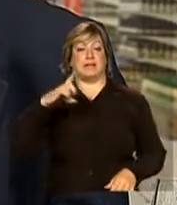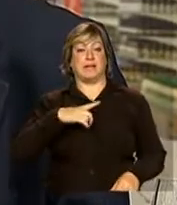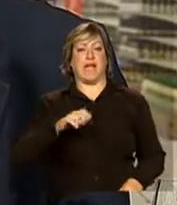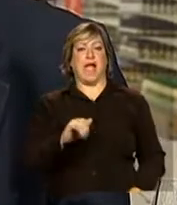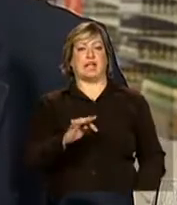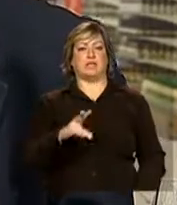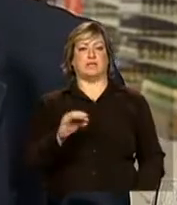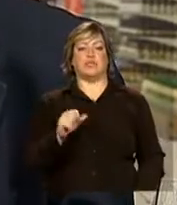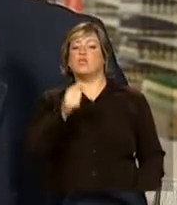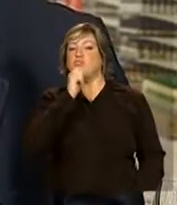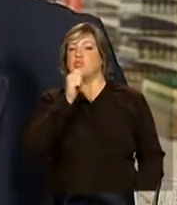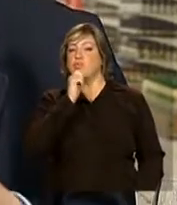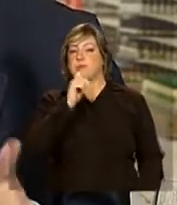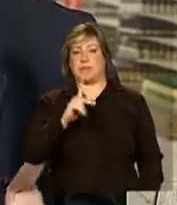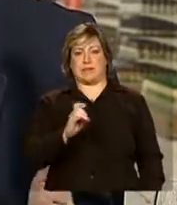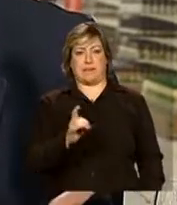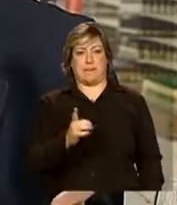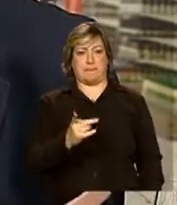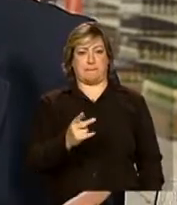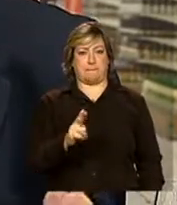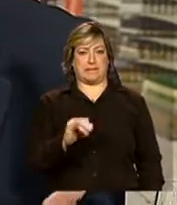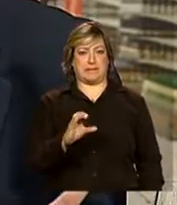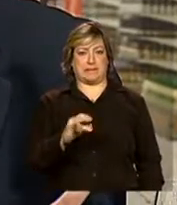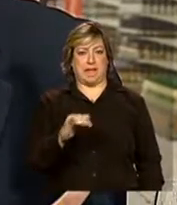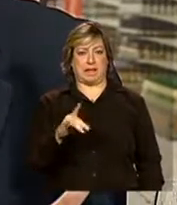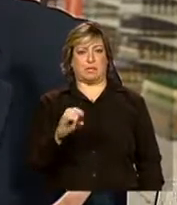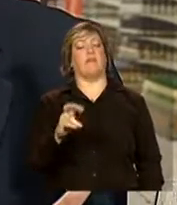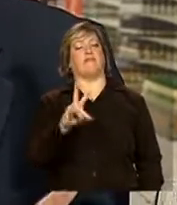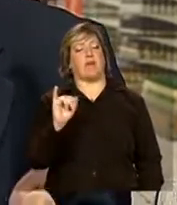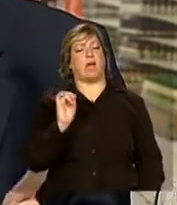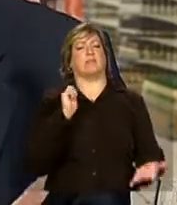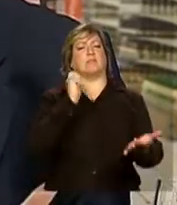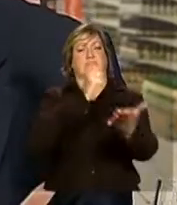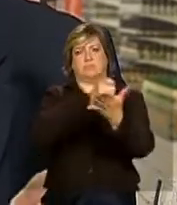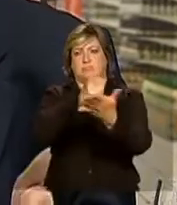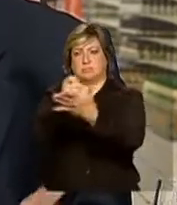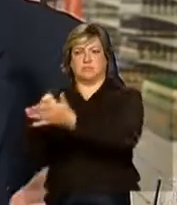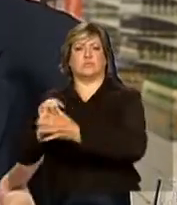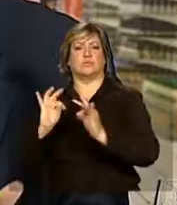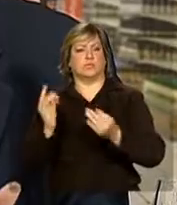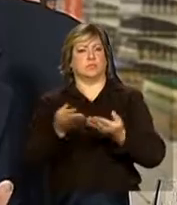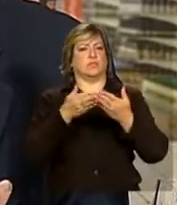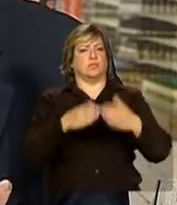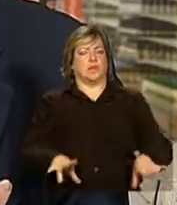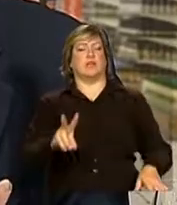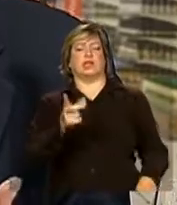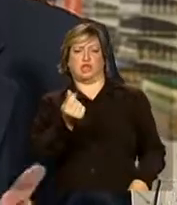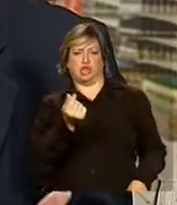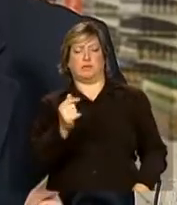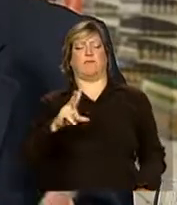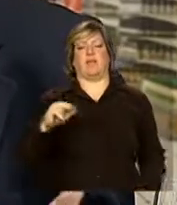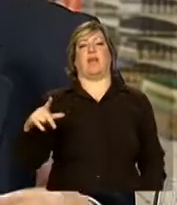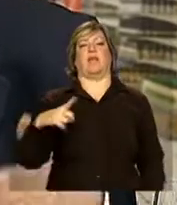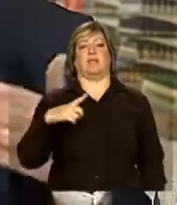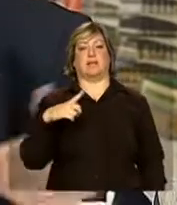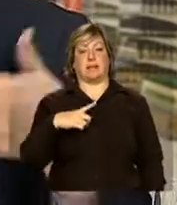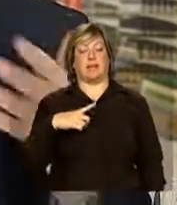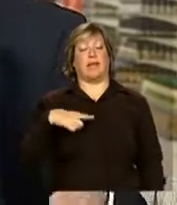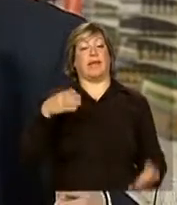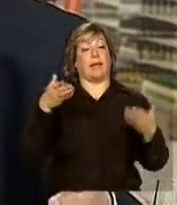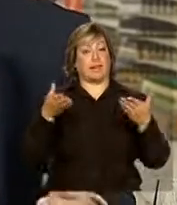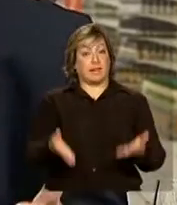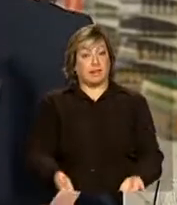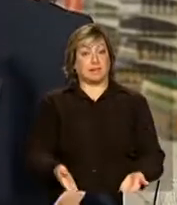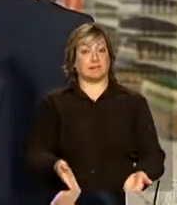não depreciados vão ser ressarcidas por esses ativos, portanto, estarão capitalizadas, e esse é o sentido